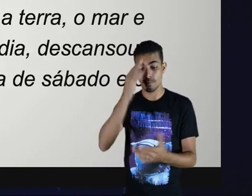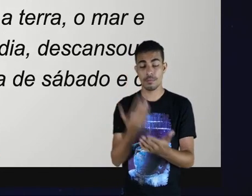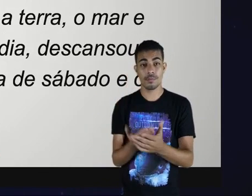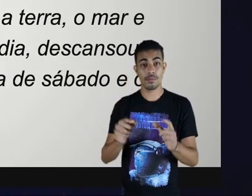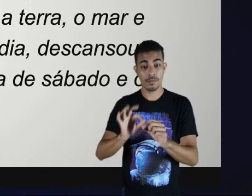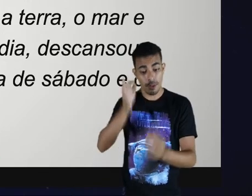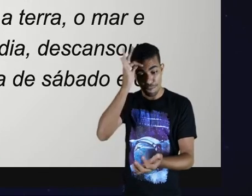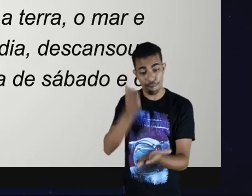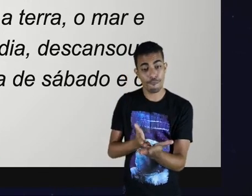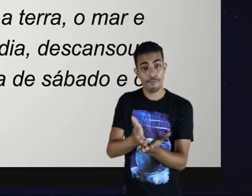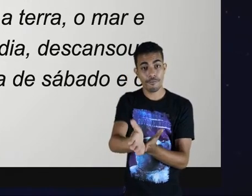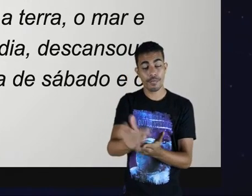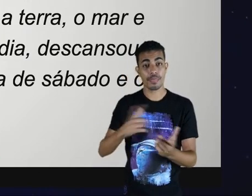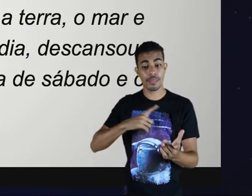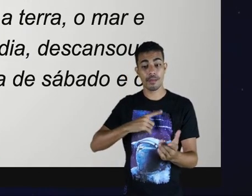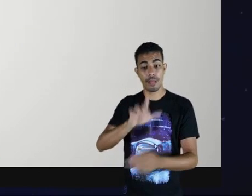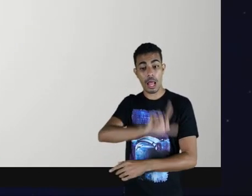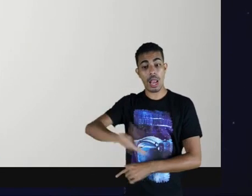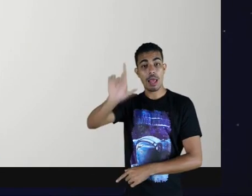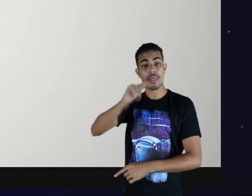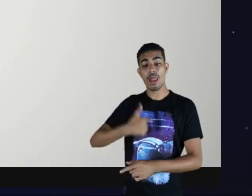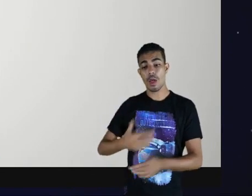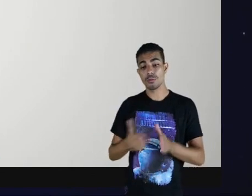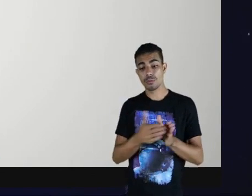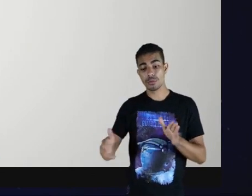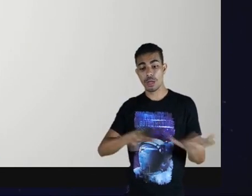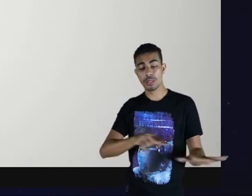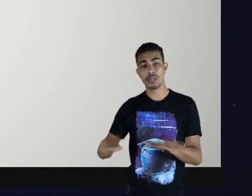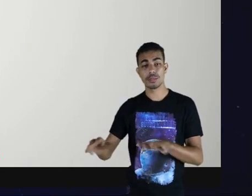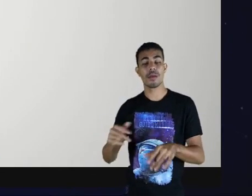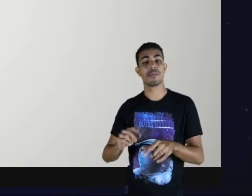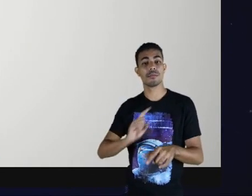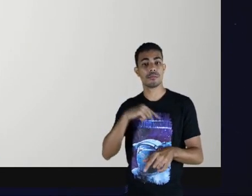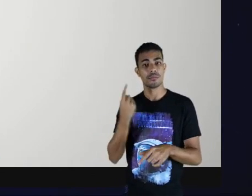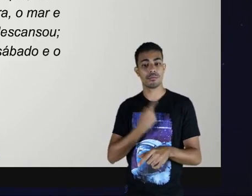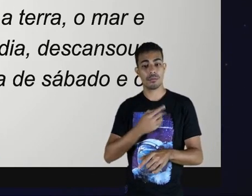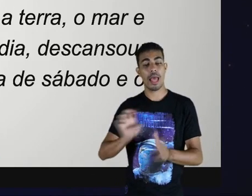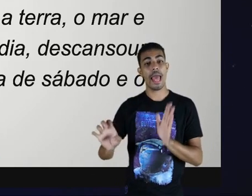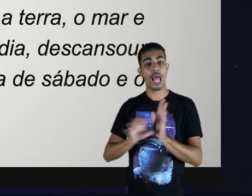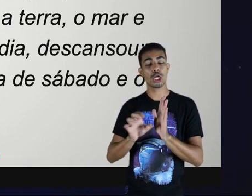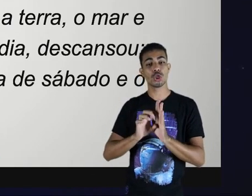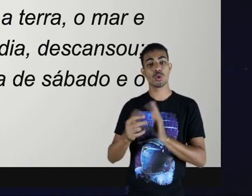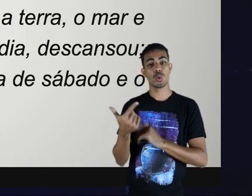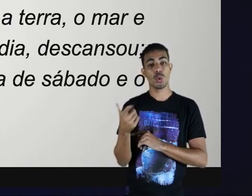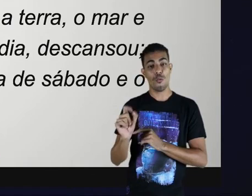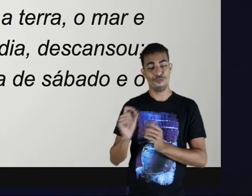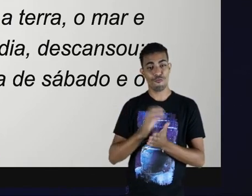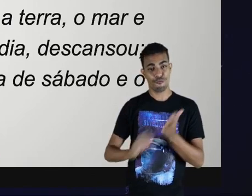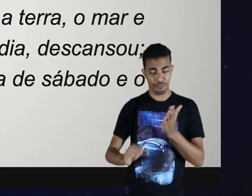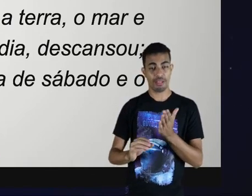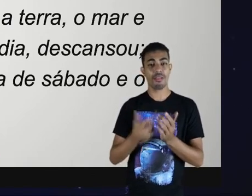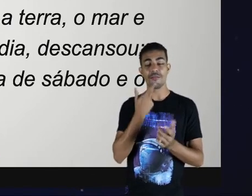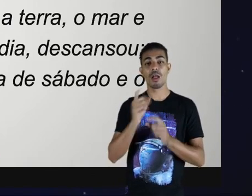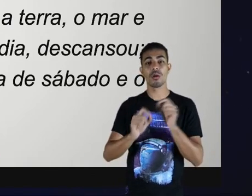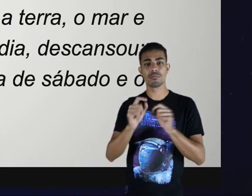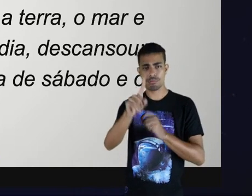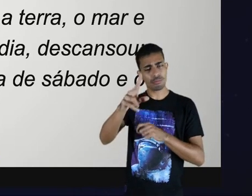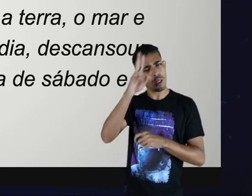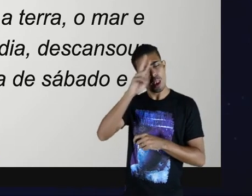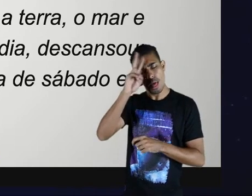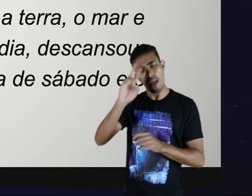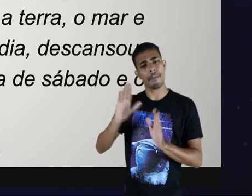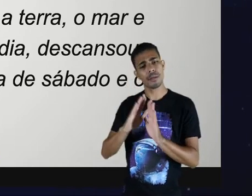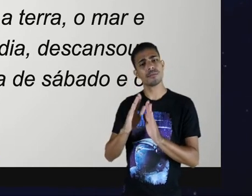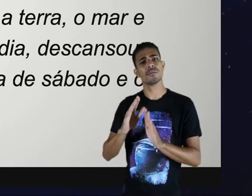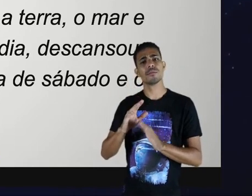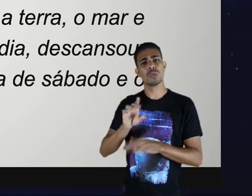na literalidade da semana. E Êxodo 20, versos 8 a 11, ele fala: lembra-te do dia do